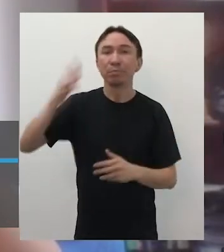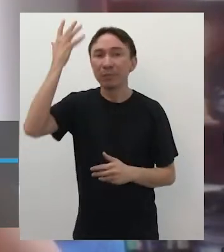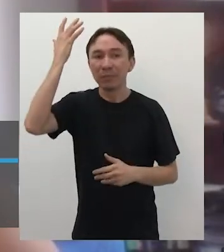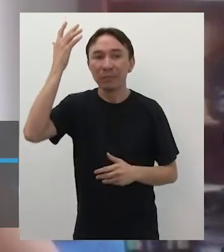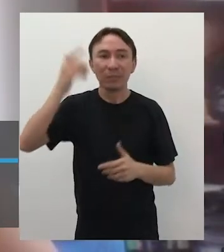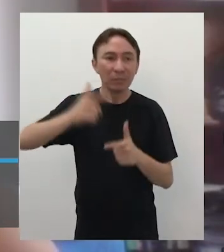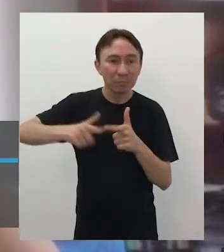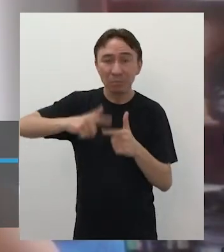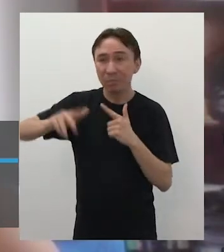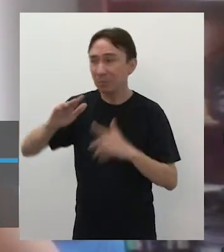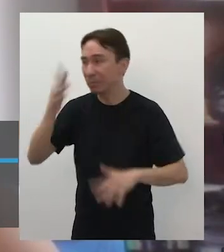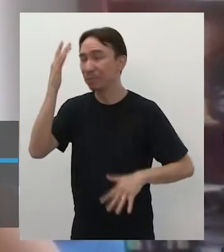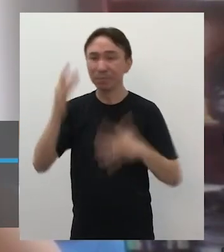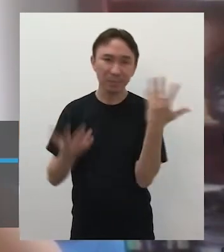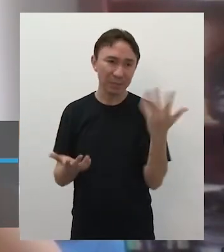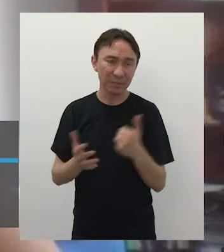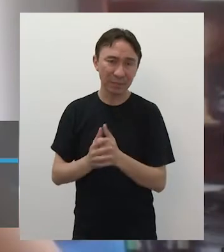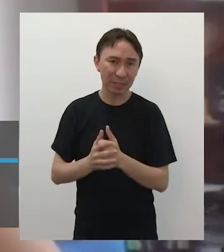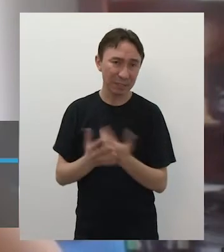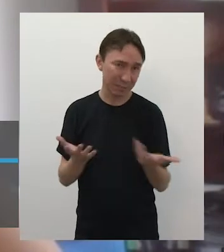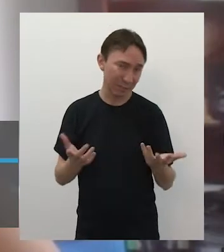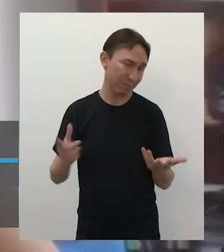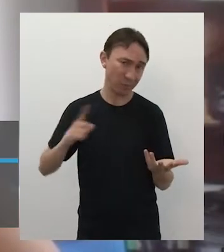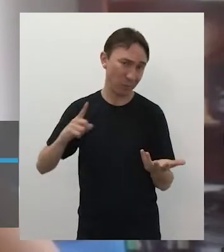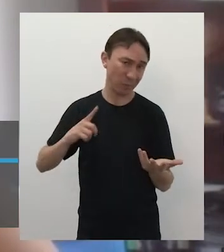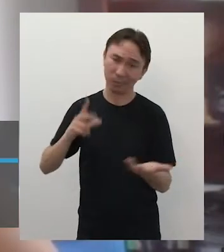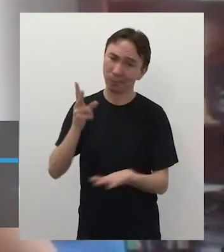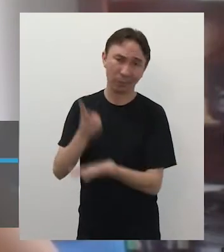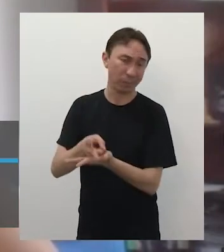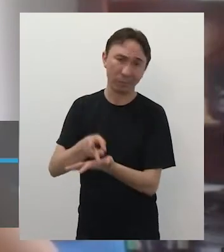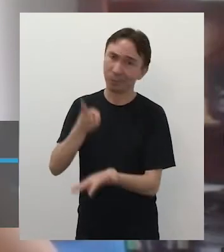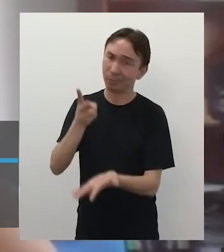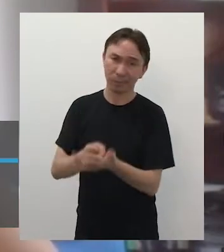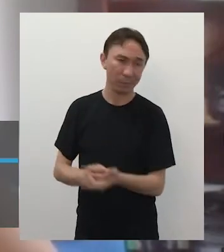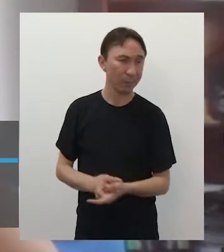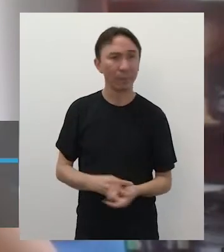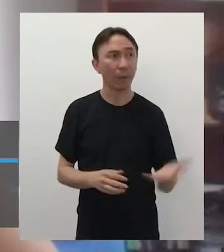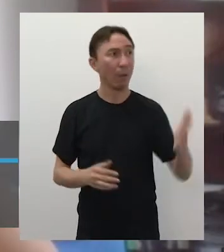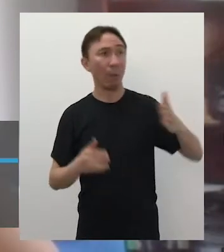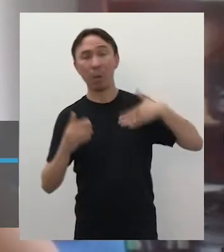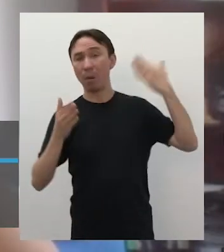ela é fundamental para uma boa autogestão, não é mesmo?